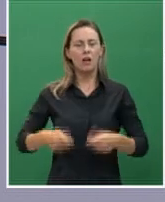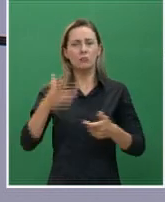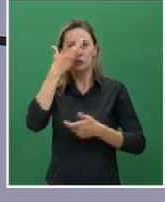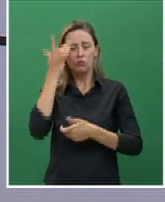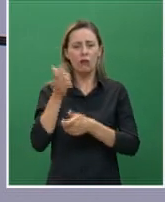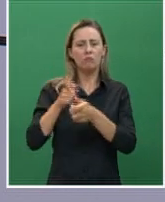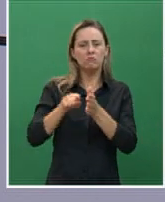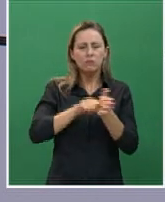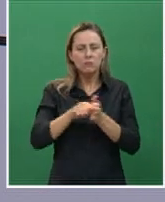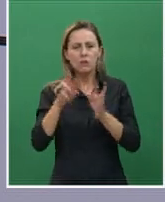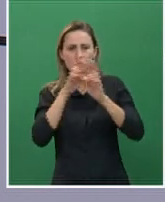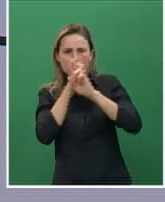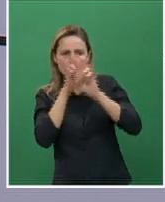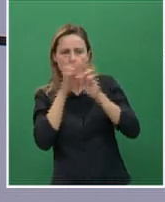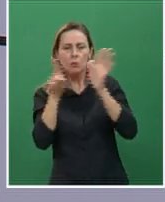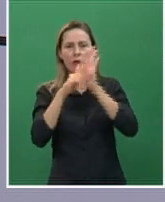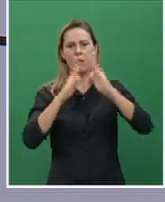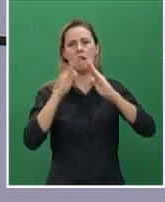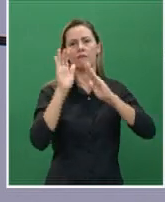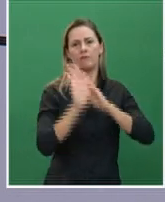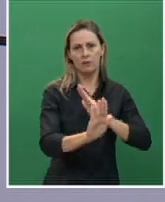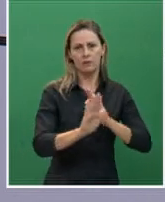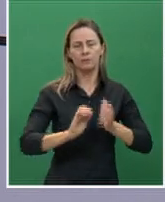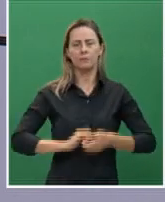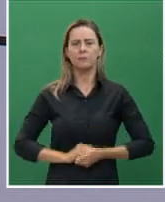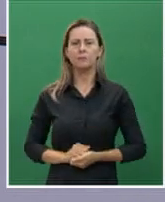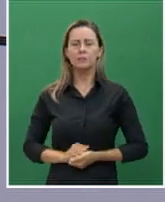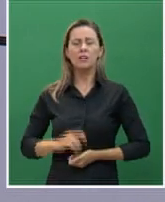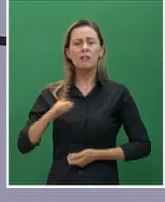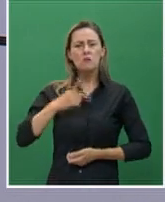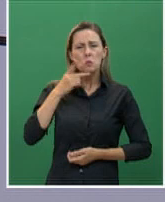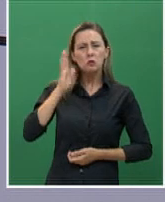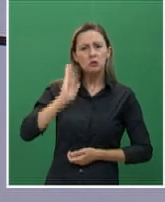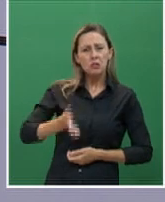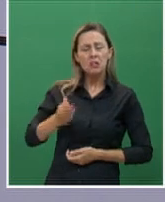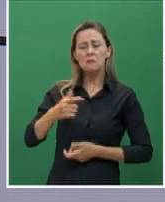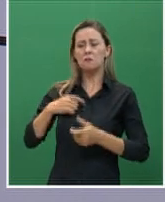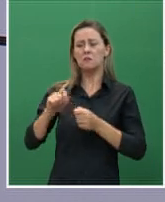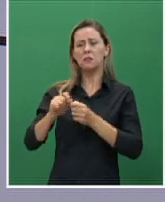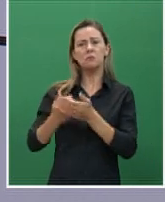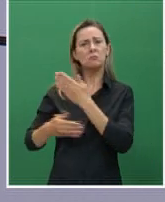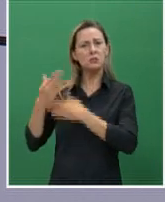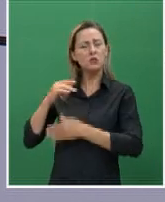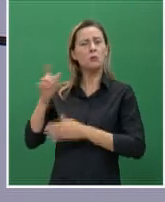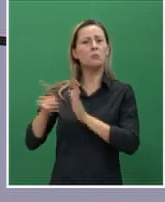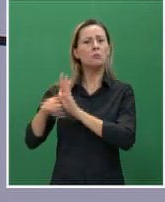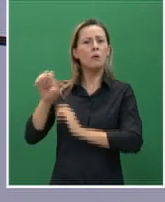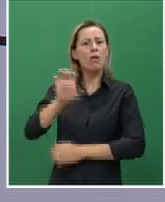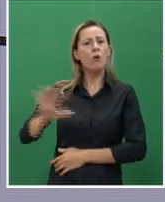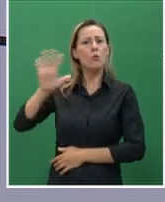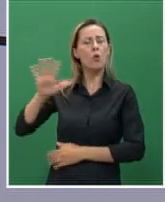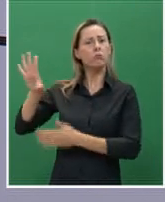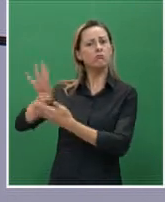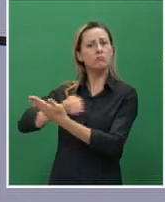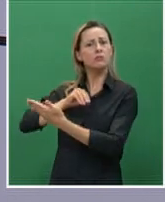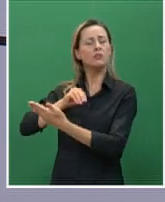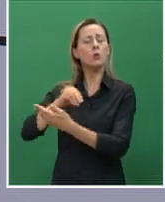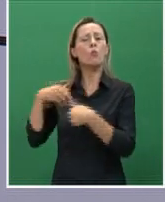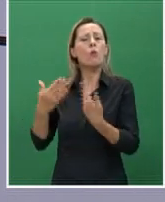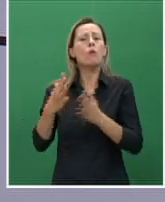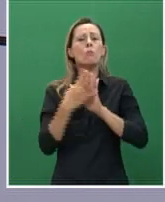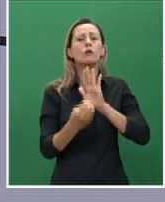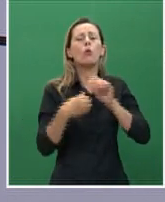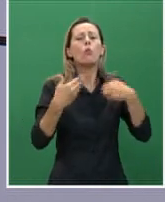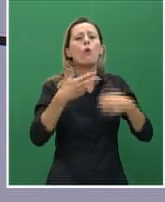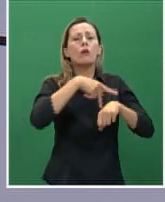para que permaneço na sua casa O senhor tem falado e fazer nós estamos fazendo no padrão europeu o qual é o seu modelo